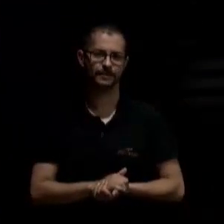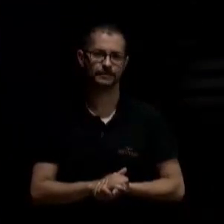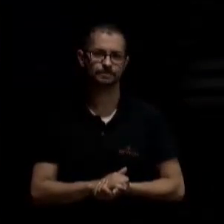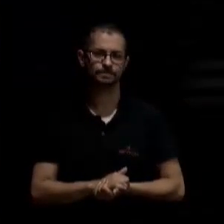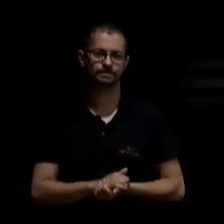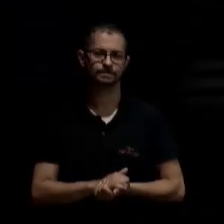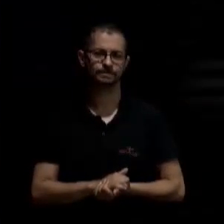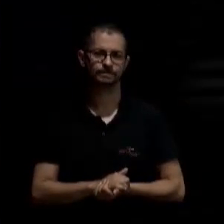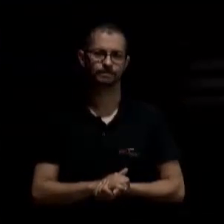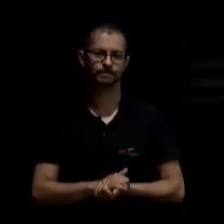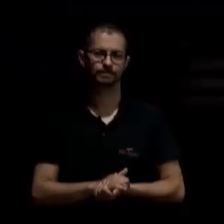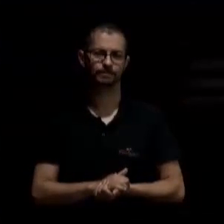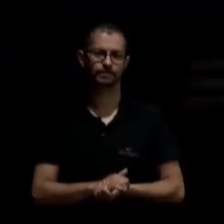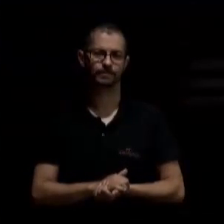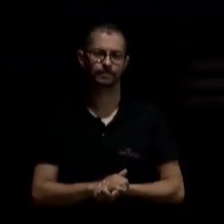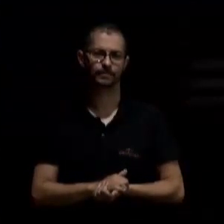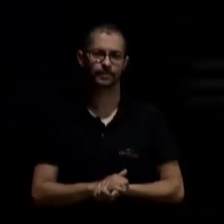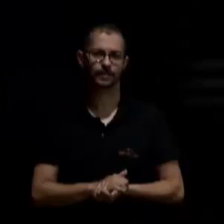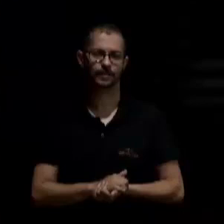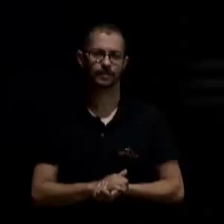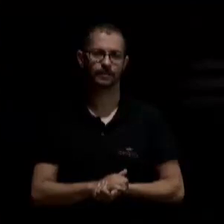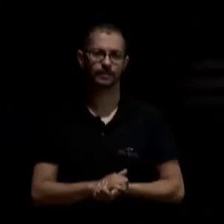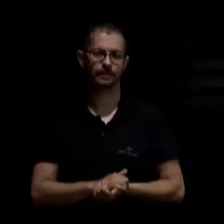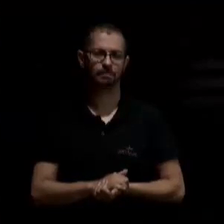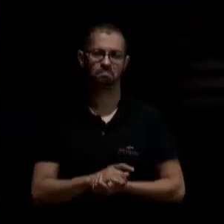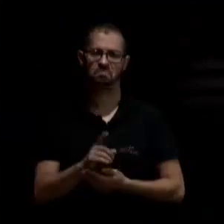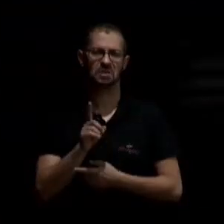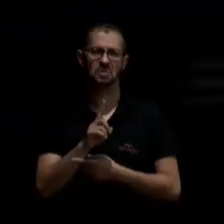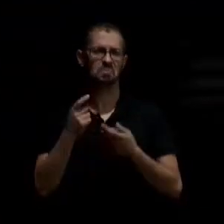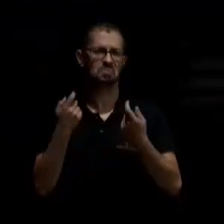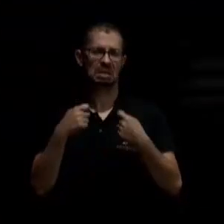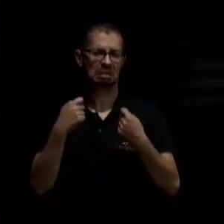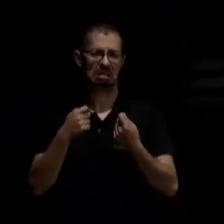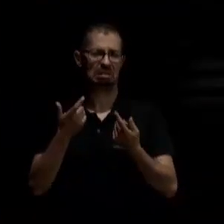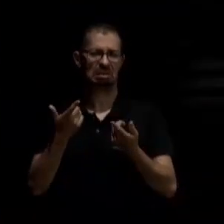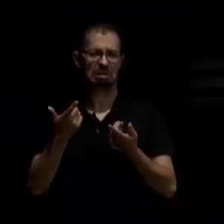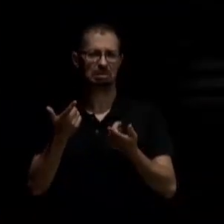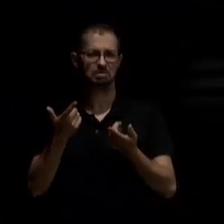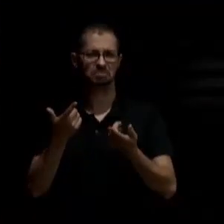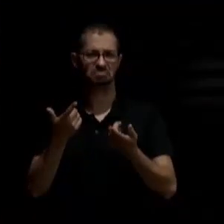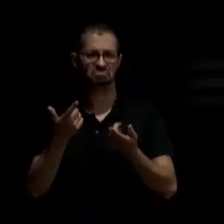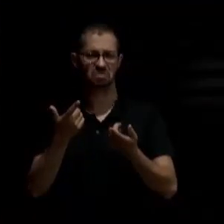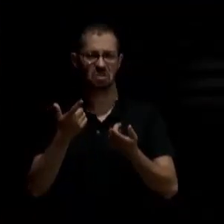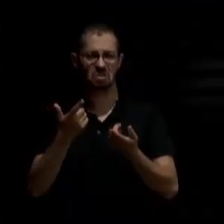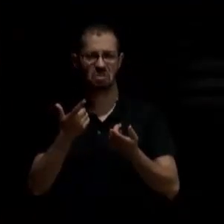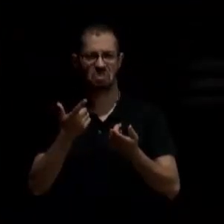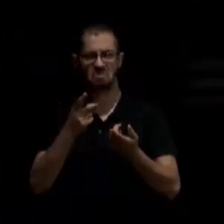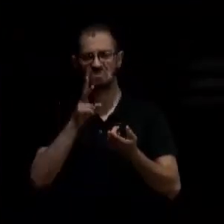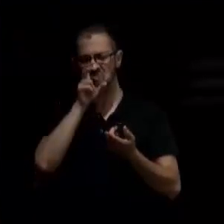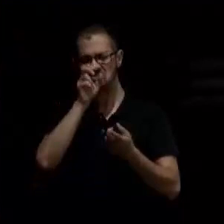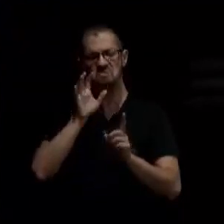Nós não precisamos ser impróprios. Nós não precisamos ficar